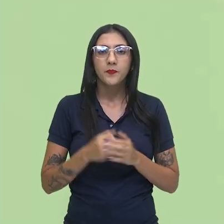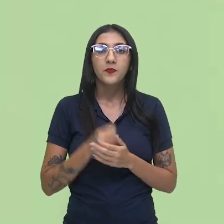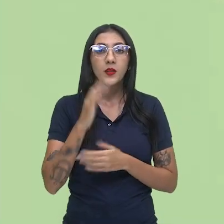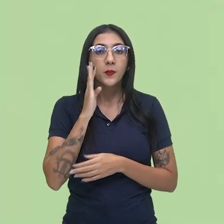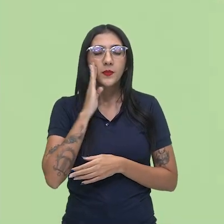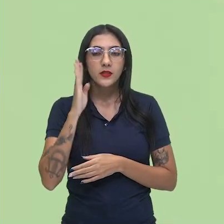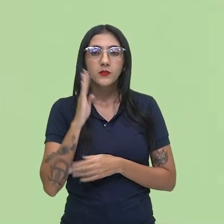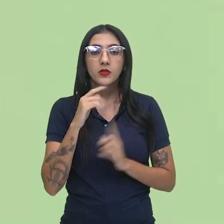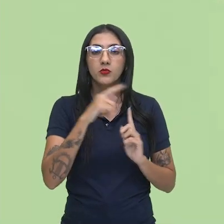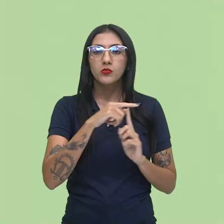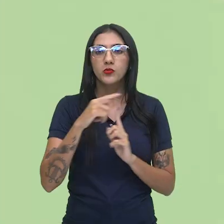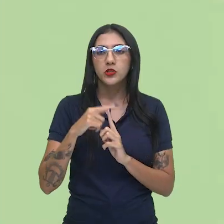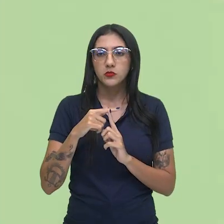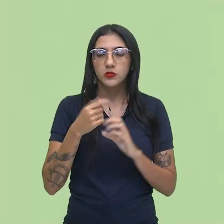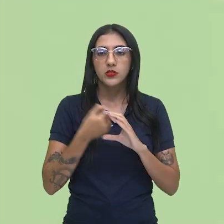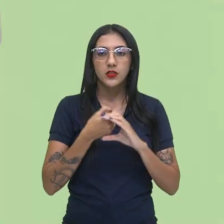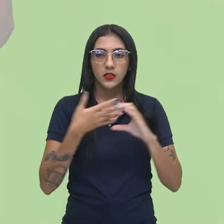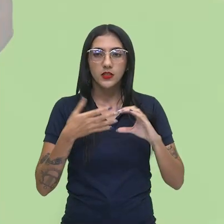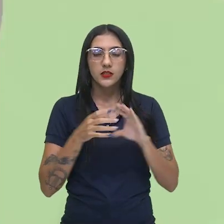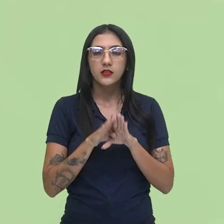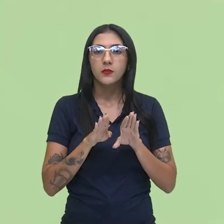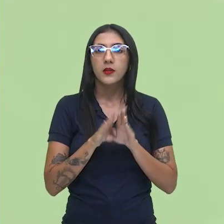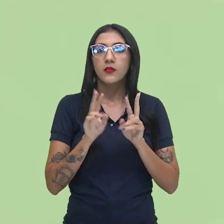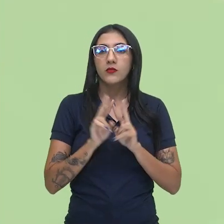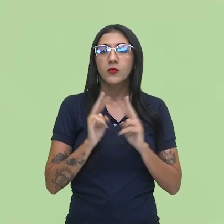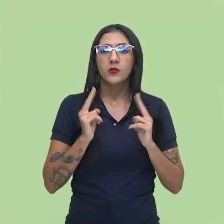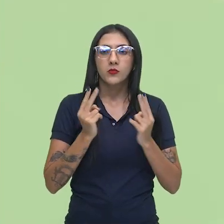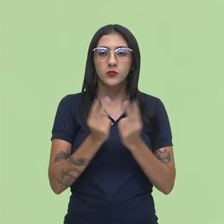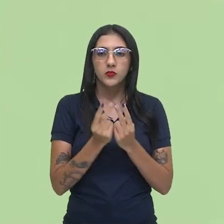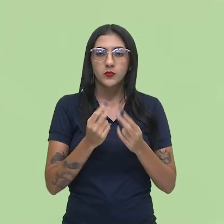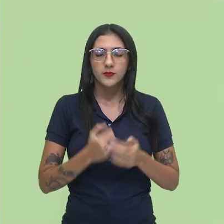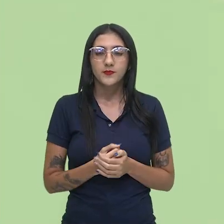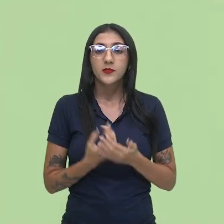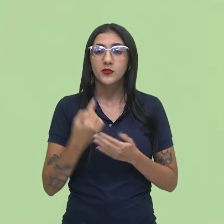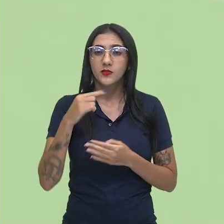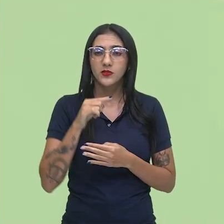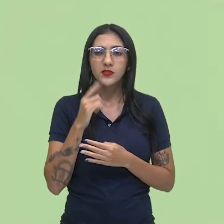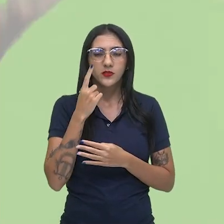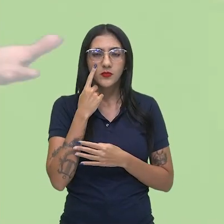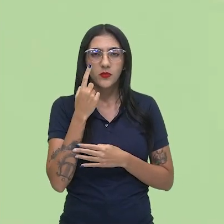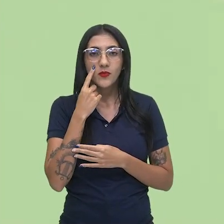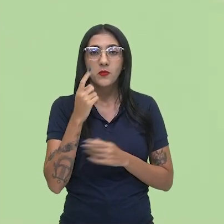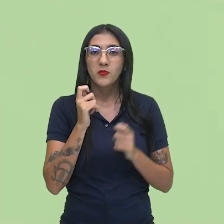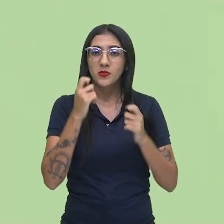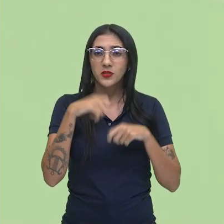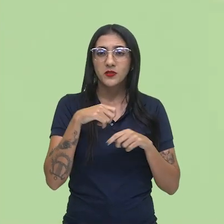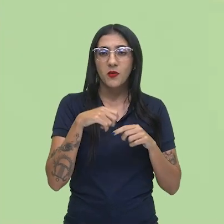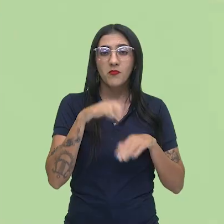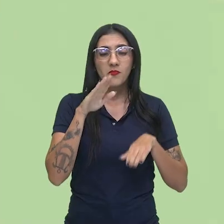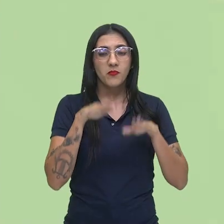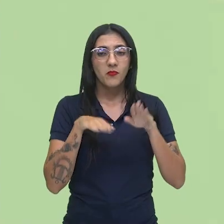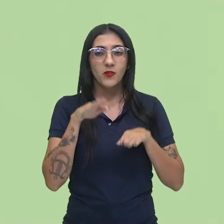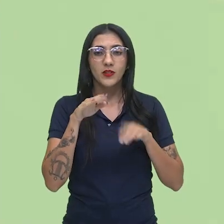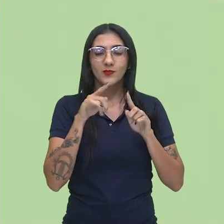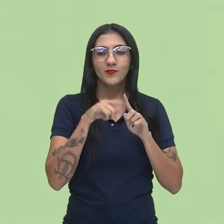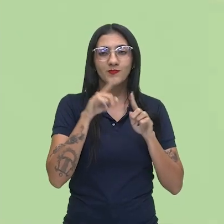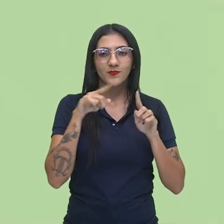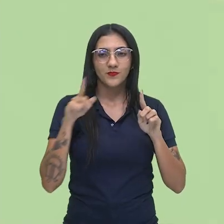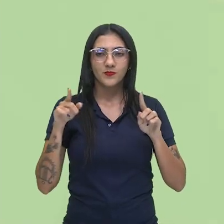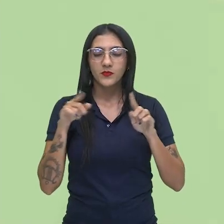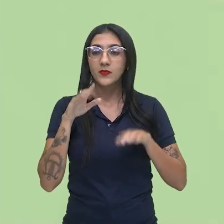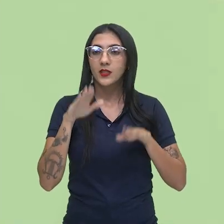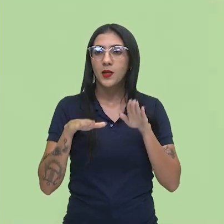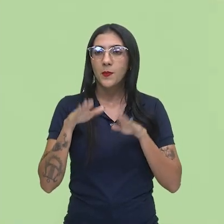sua forma e no seu volume. Vocês vão perceber que elas podem variar ou não, dependendo do